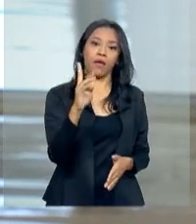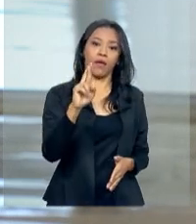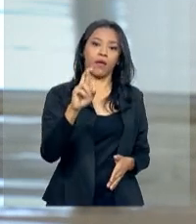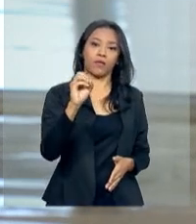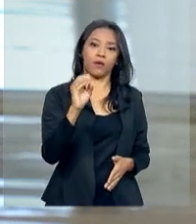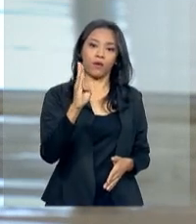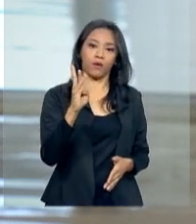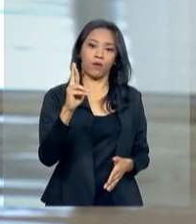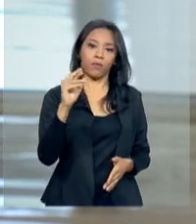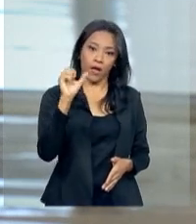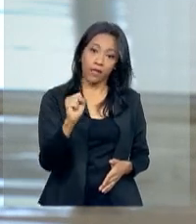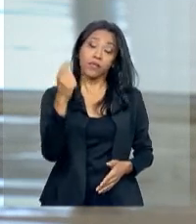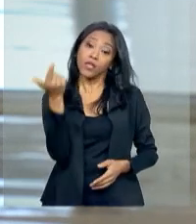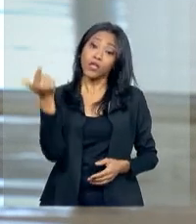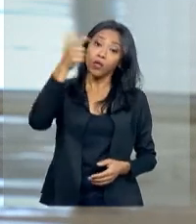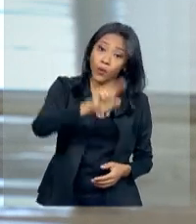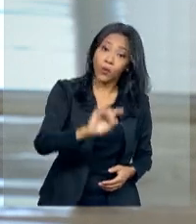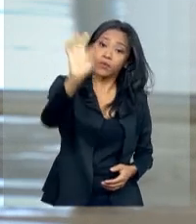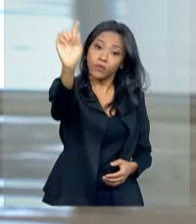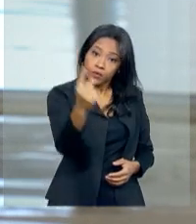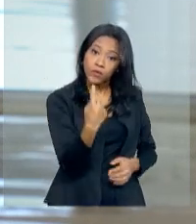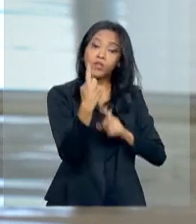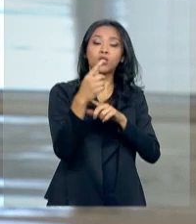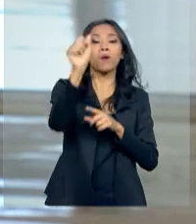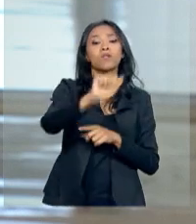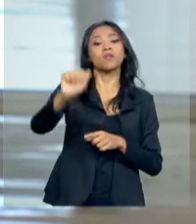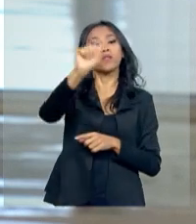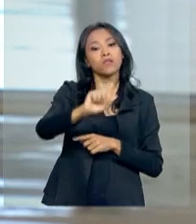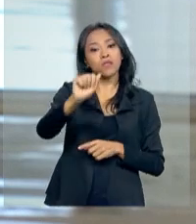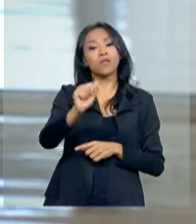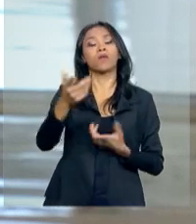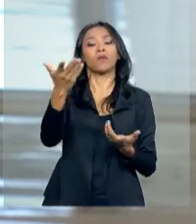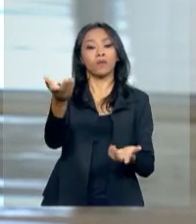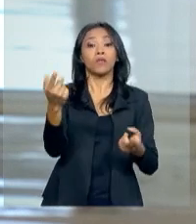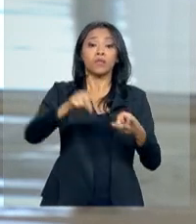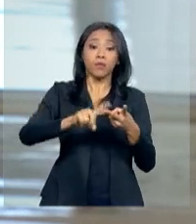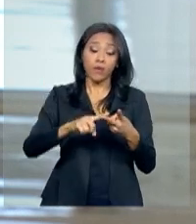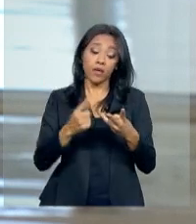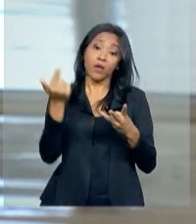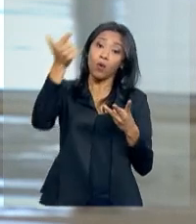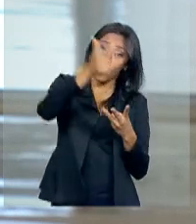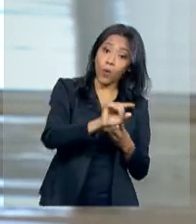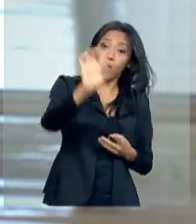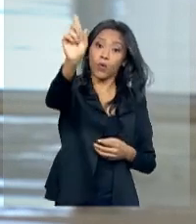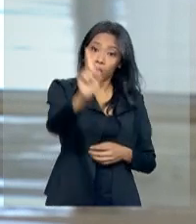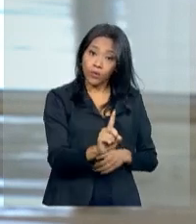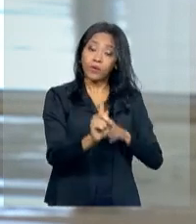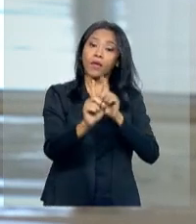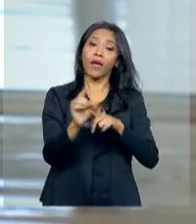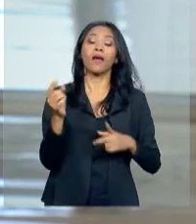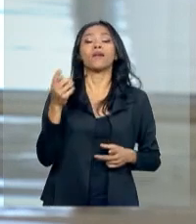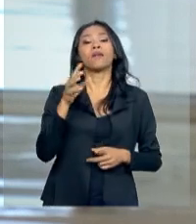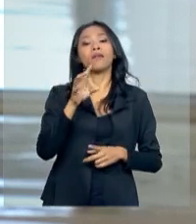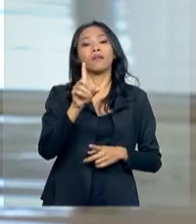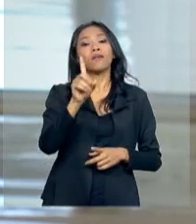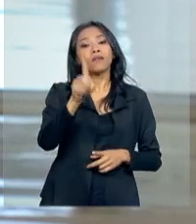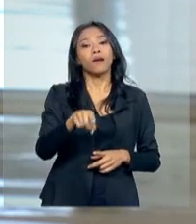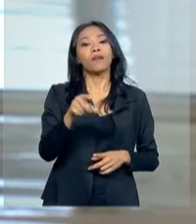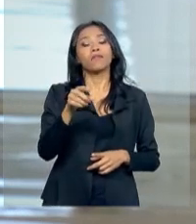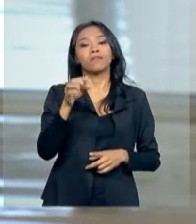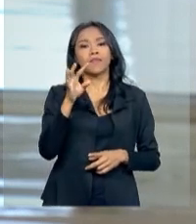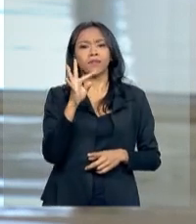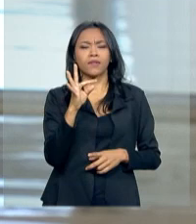beneficente de campo grande e também se encontra com newton de lucca desembargador do trf da 3ª